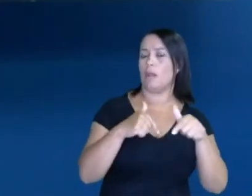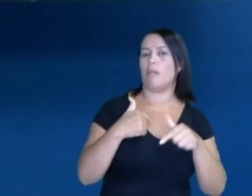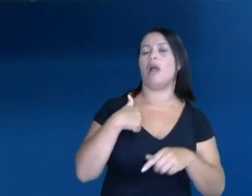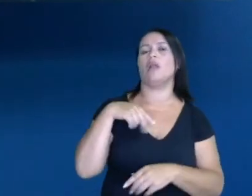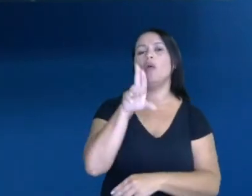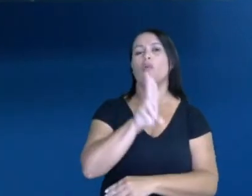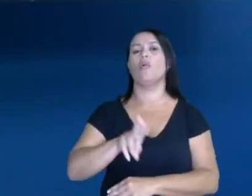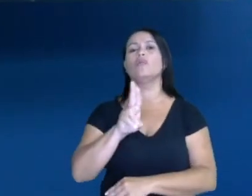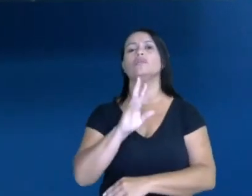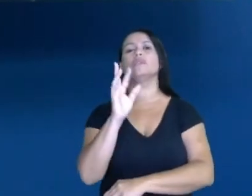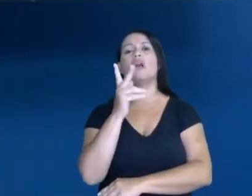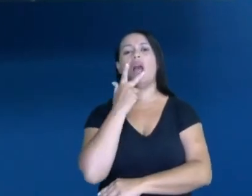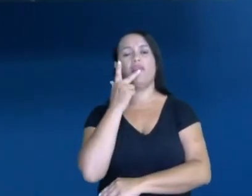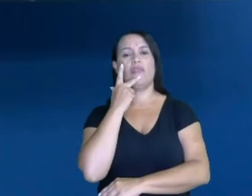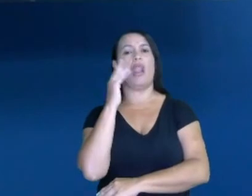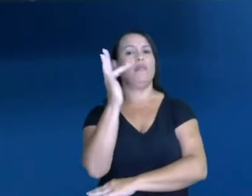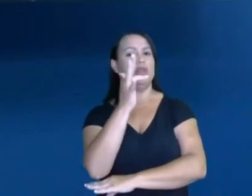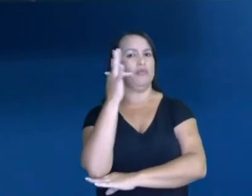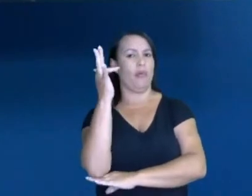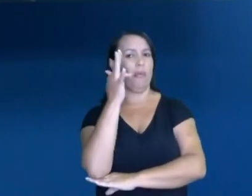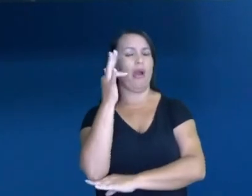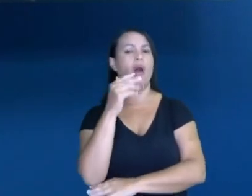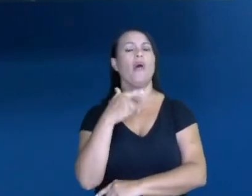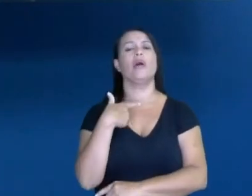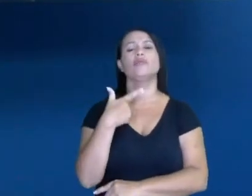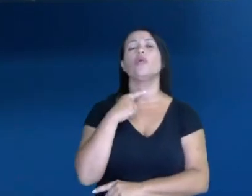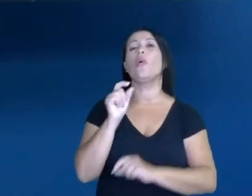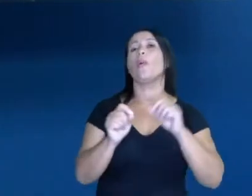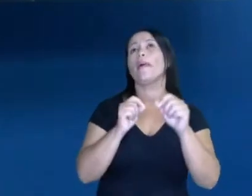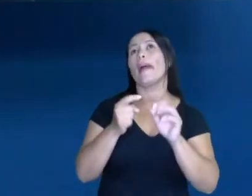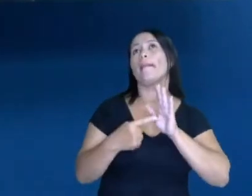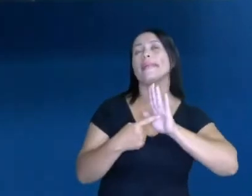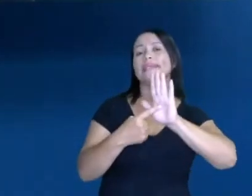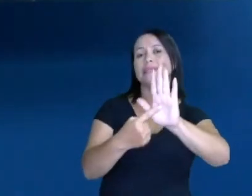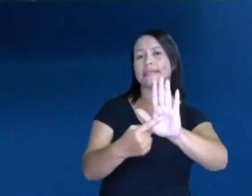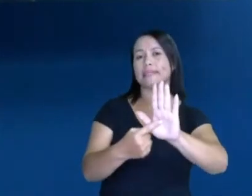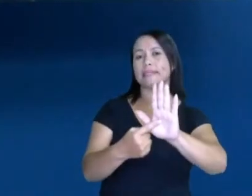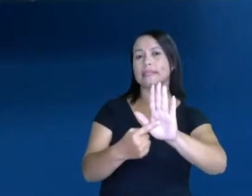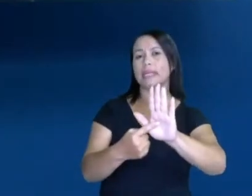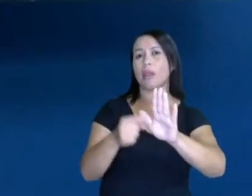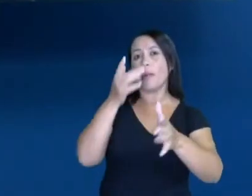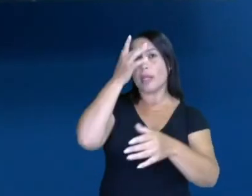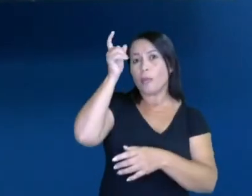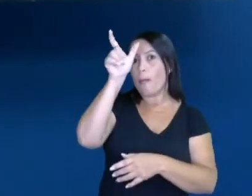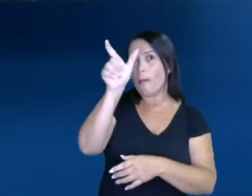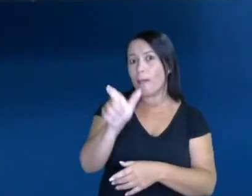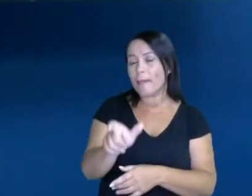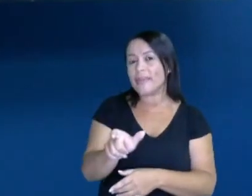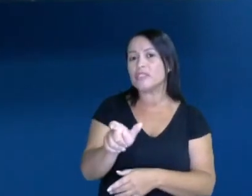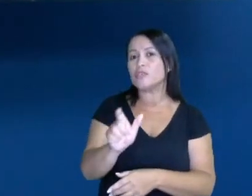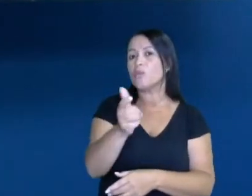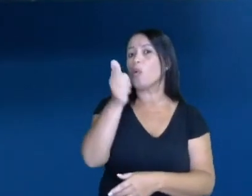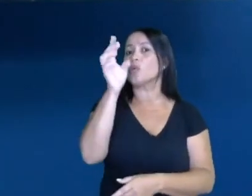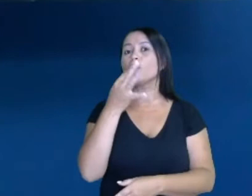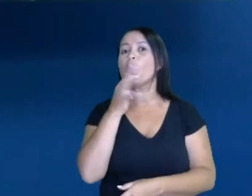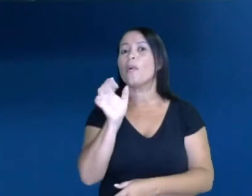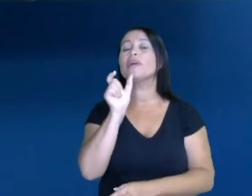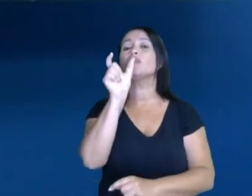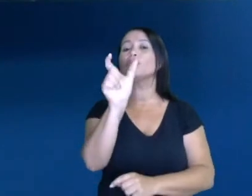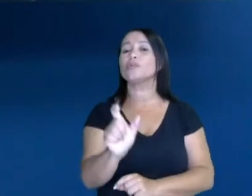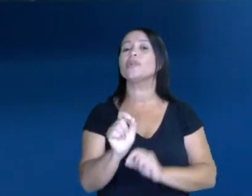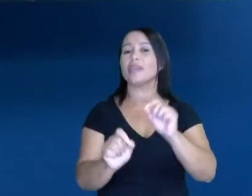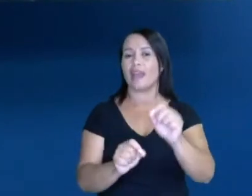Eu vou utilizar a fala mais formal. Estou fazendo uma apresentação para clientes. Eu vou utilizar a fala